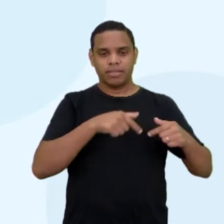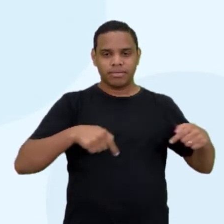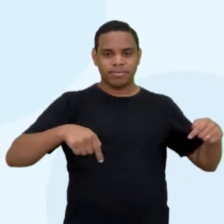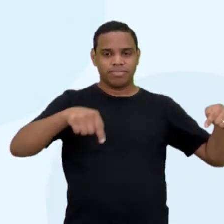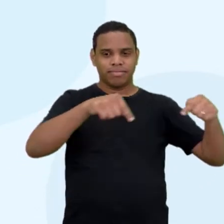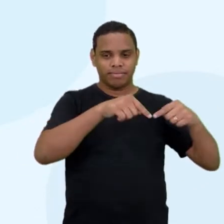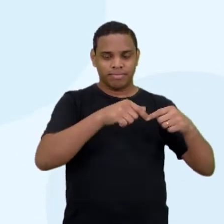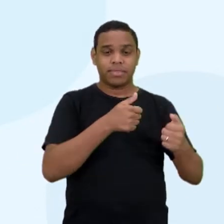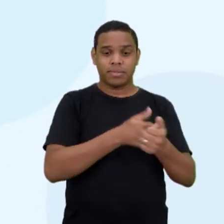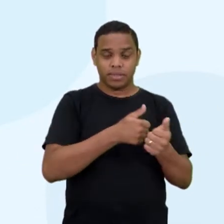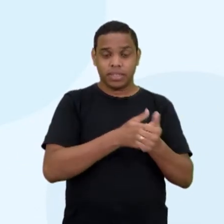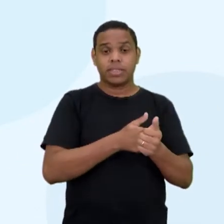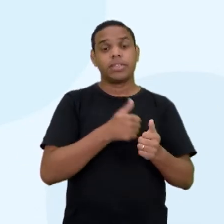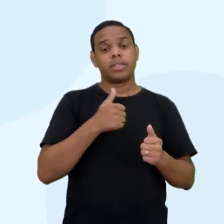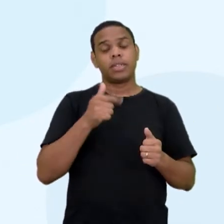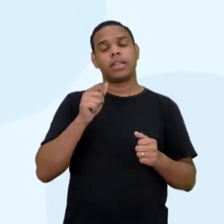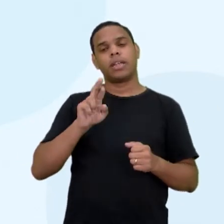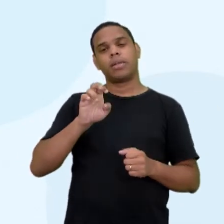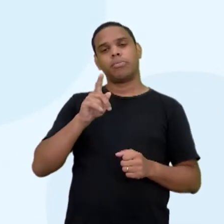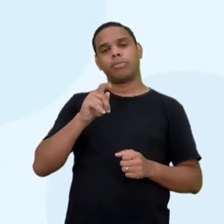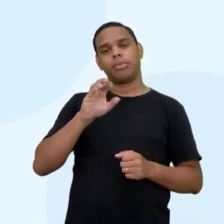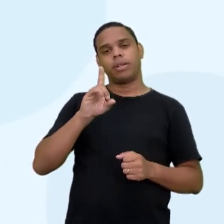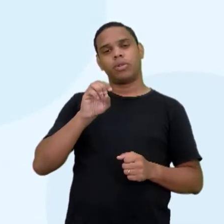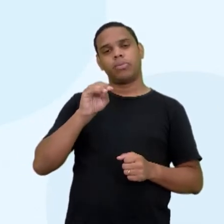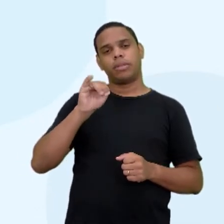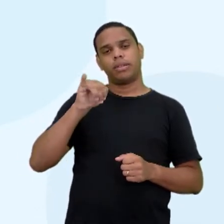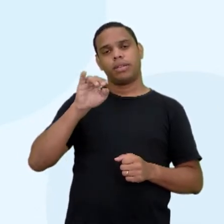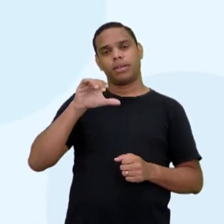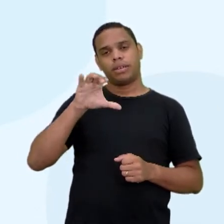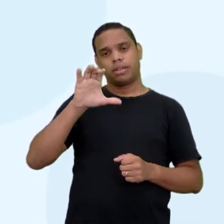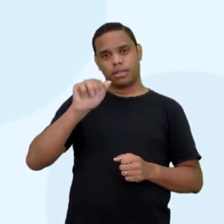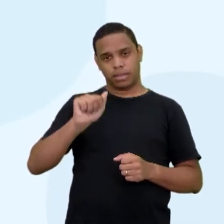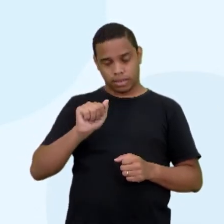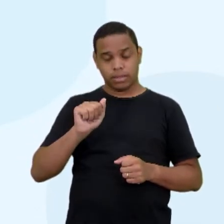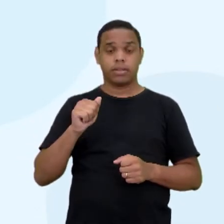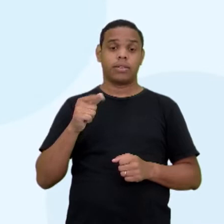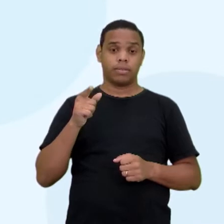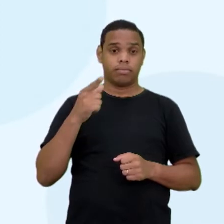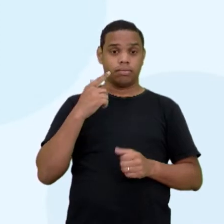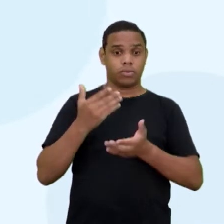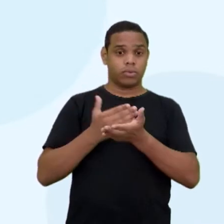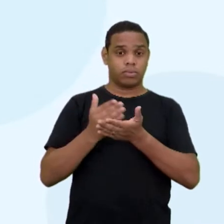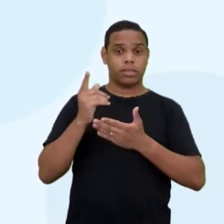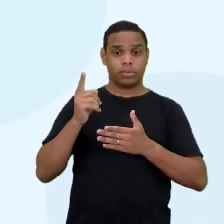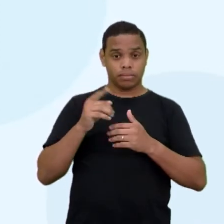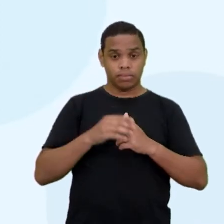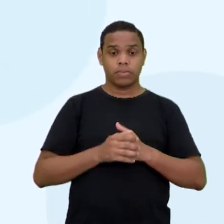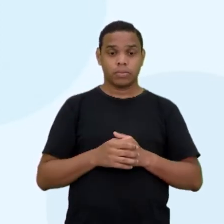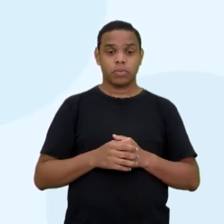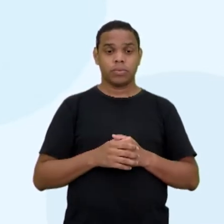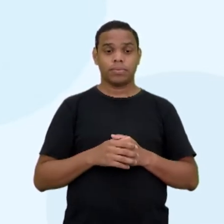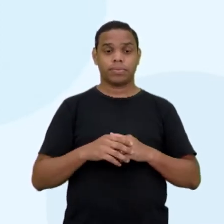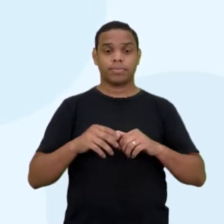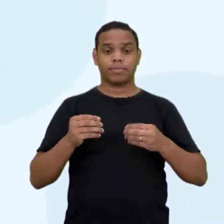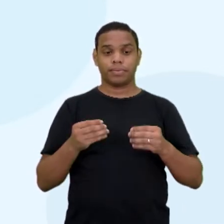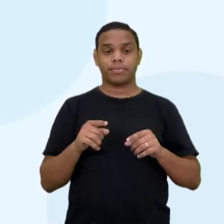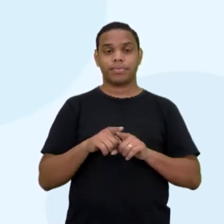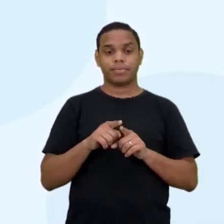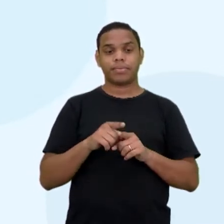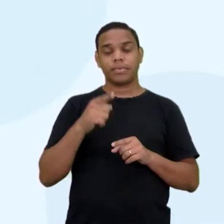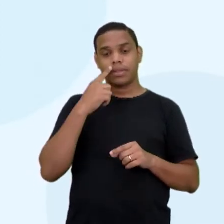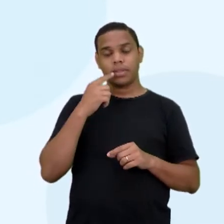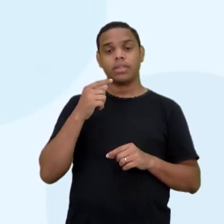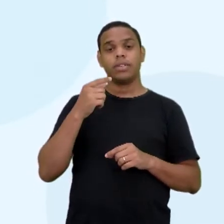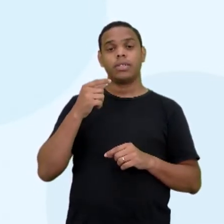nome, na República Dominicana, né, onde a falha tem sua origem. E tem aí, né, se estende aí pelo sul da ilha